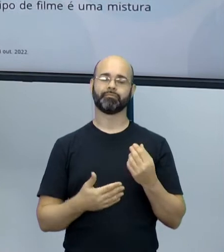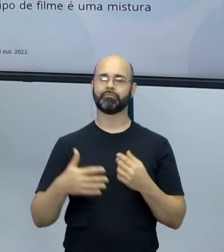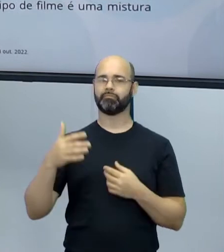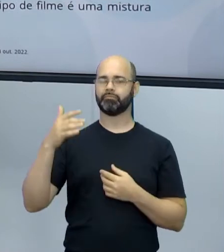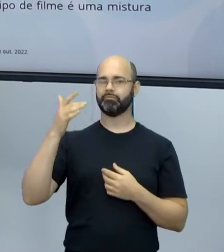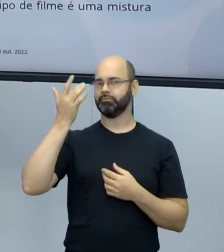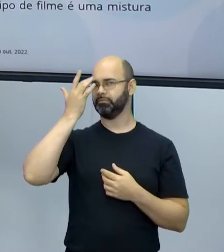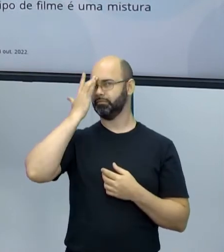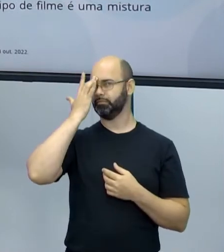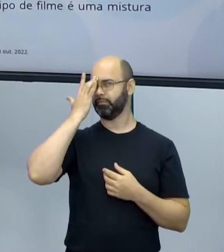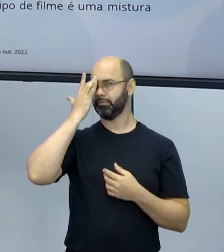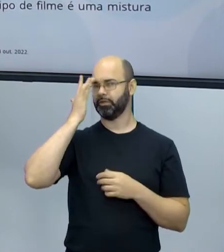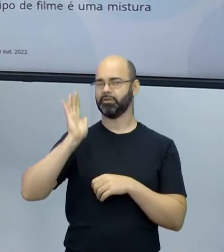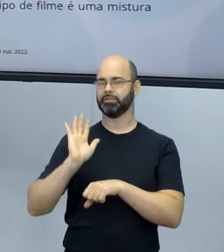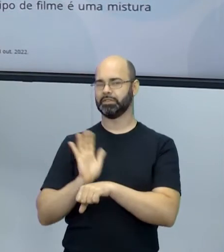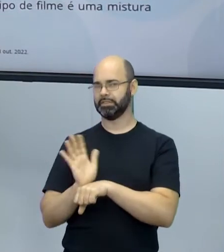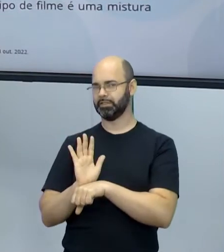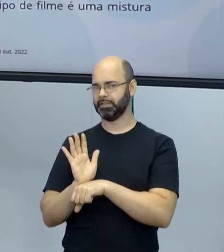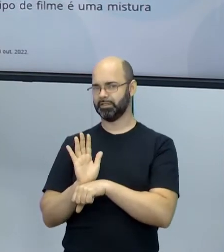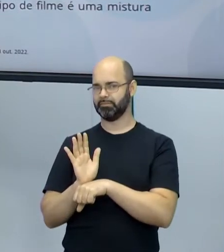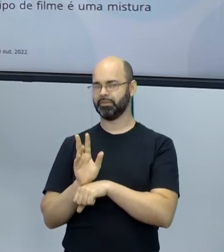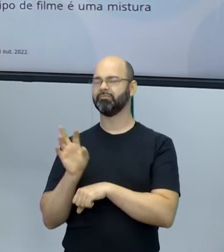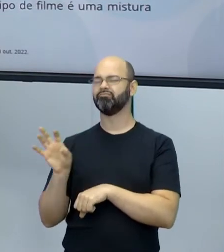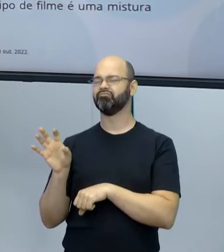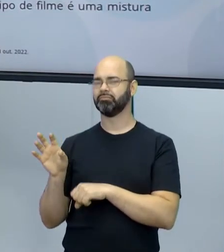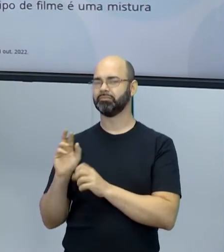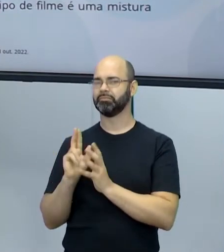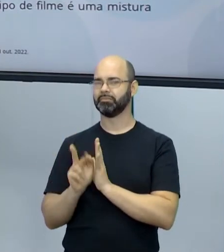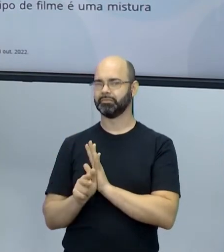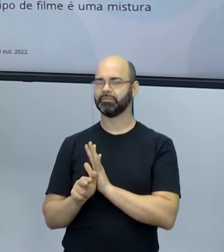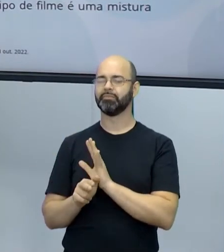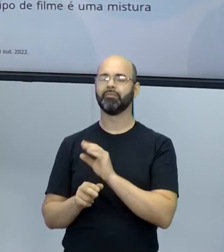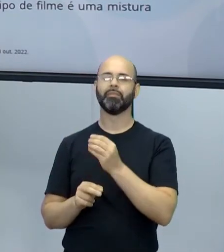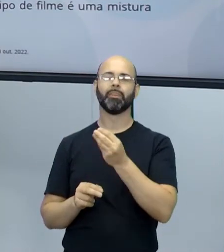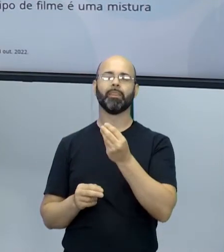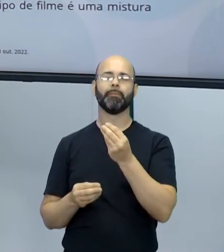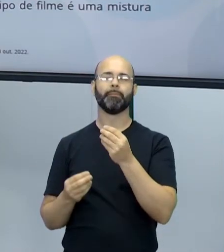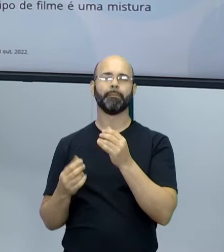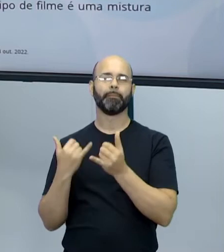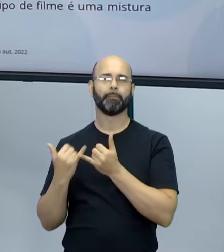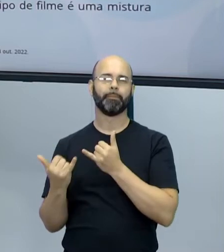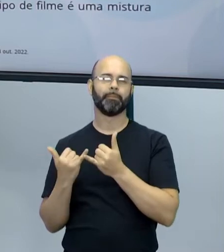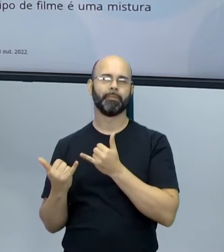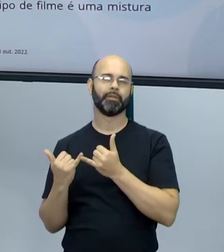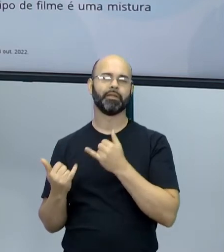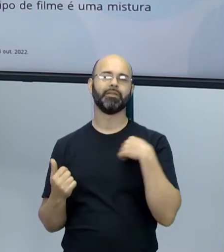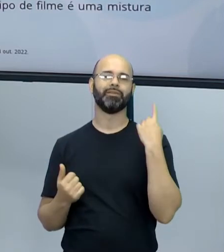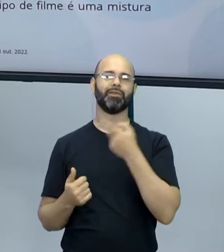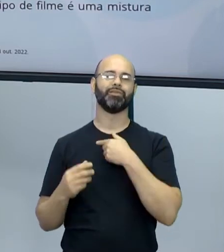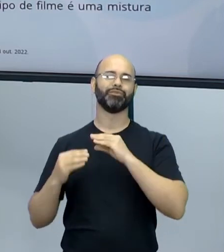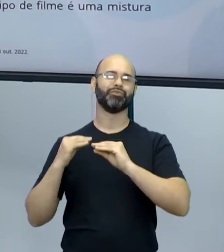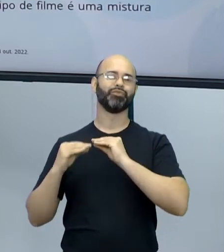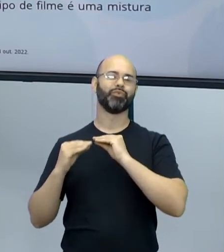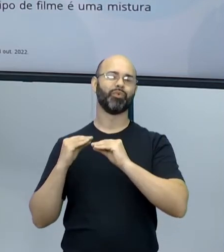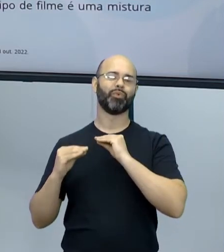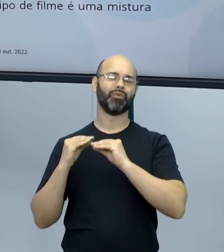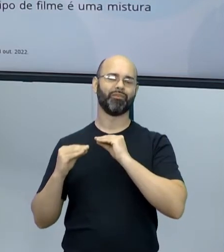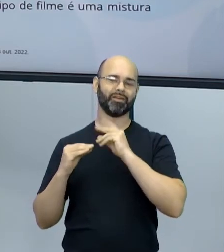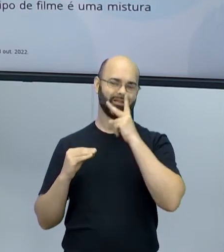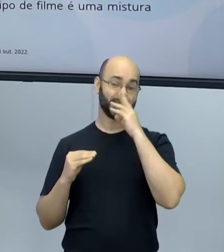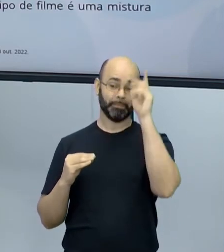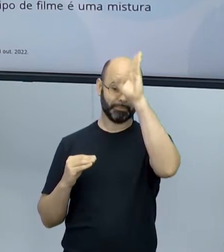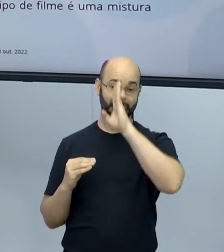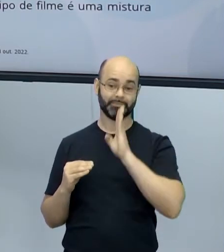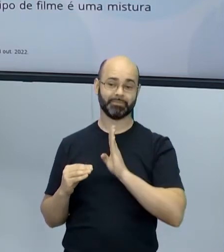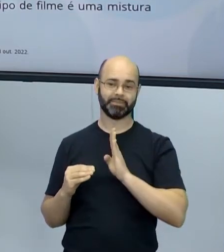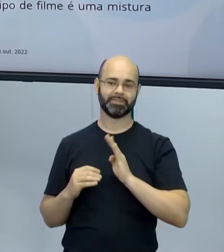indiano, ele tem algumas características muito parecidas, muito próximas ao que são as nossas novelas